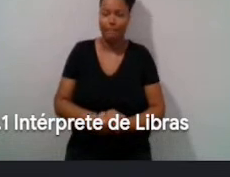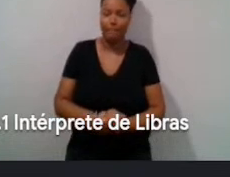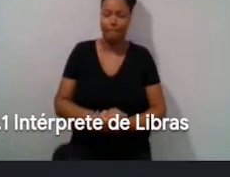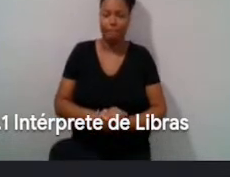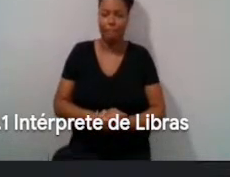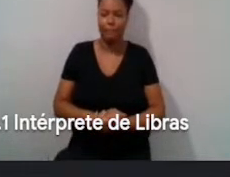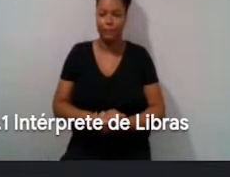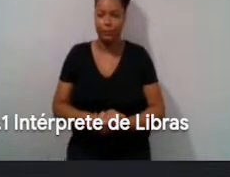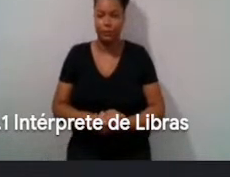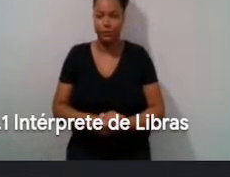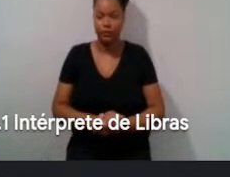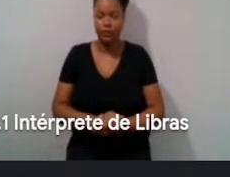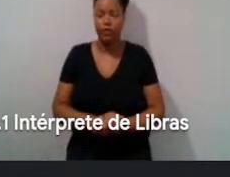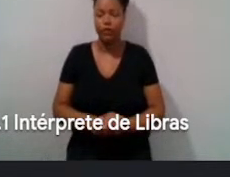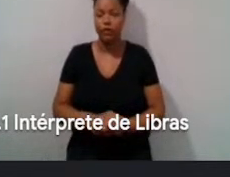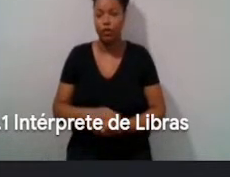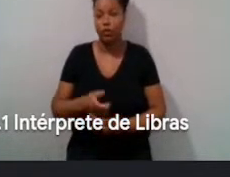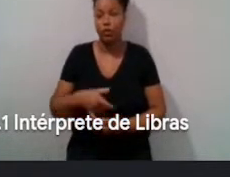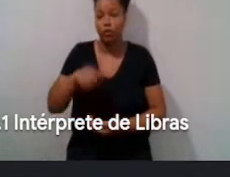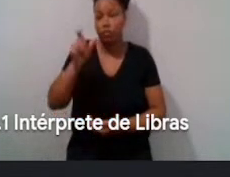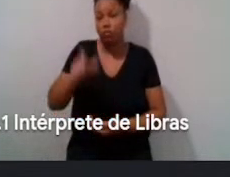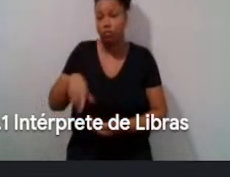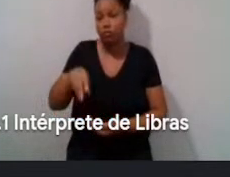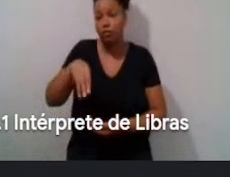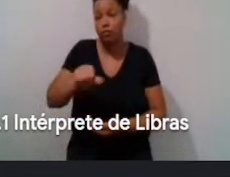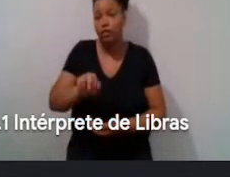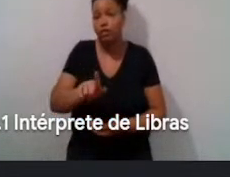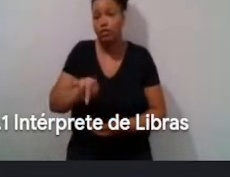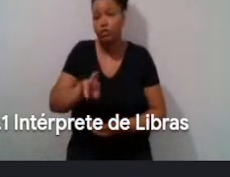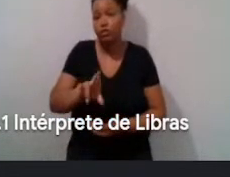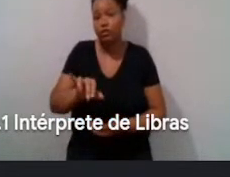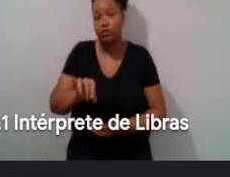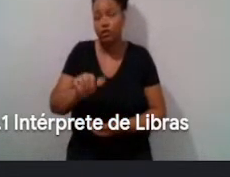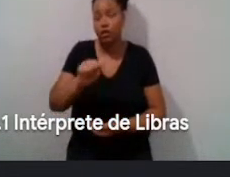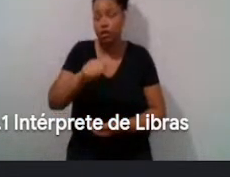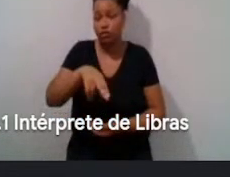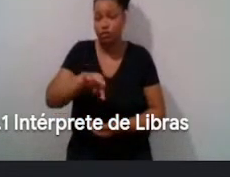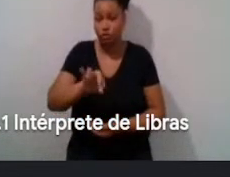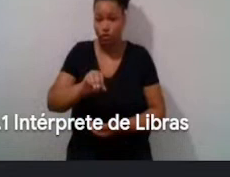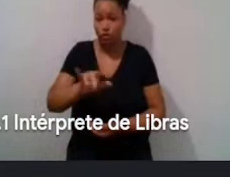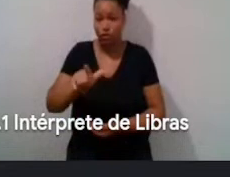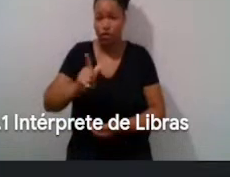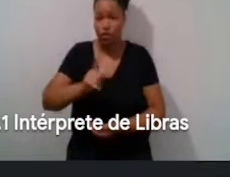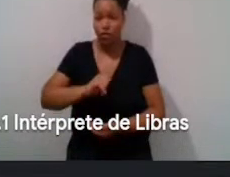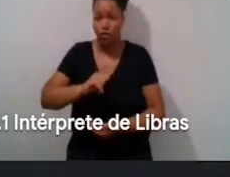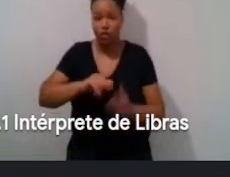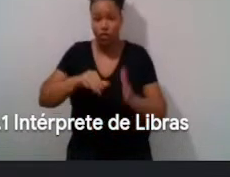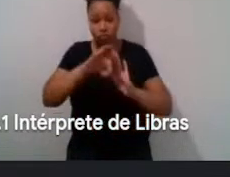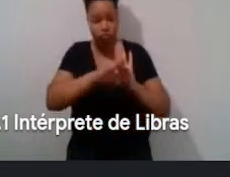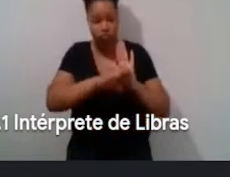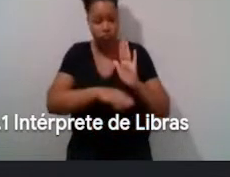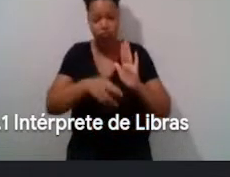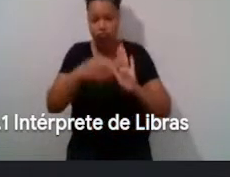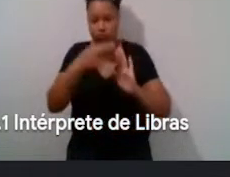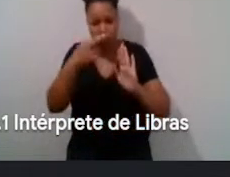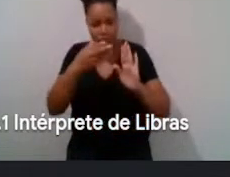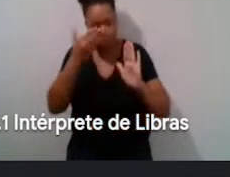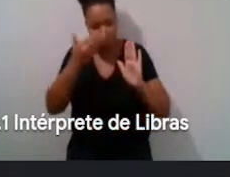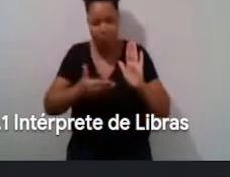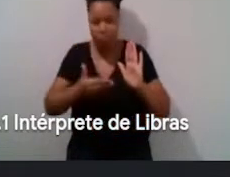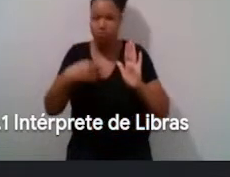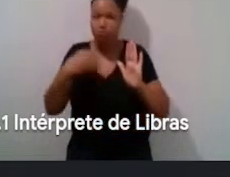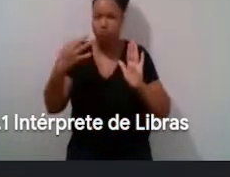o magistrado Antiógenes Ferreira de Souza preenche os critérios legais para a designação como juiz eleitoral e o doutor Gil